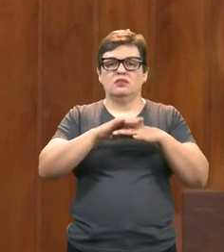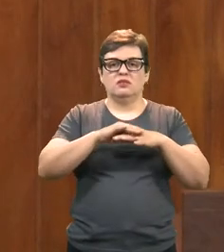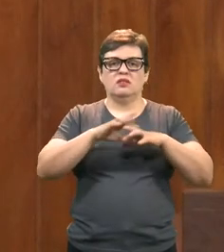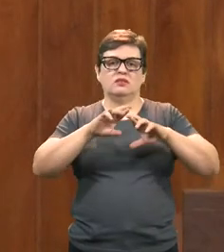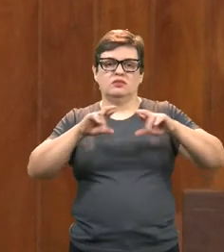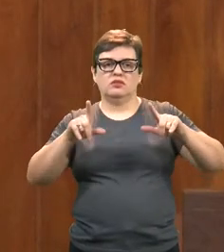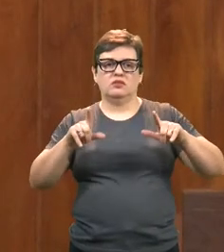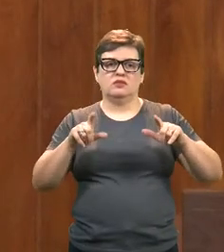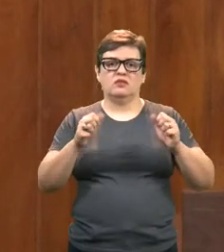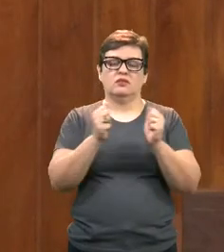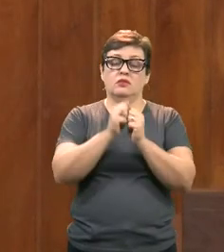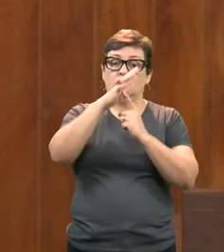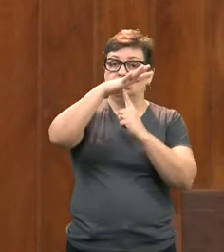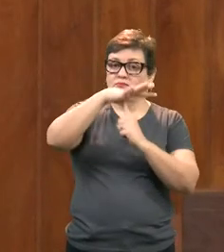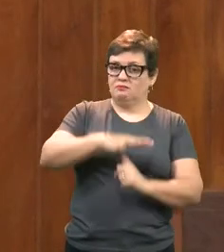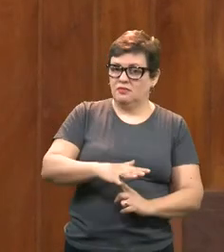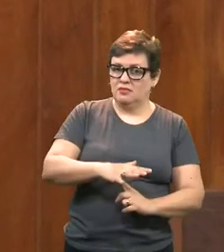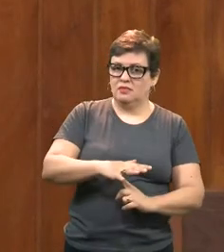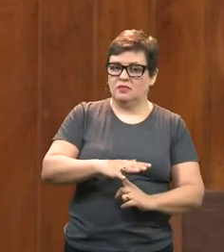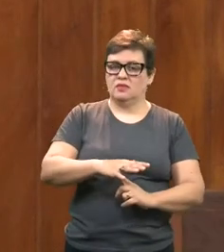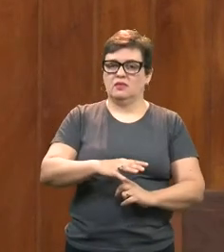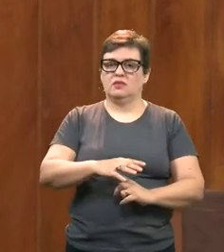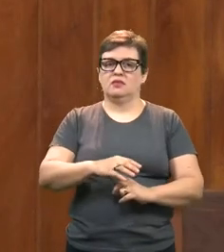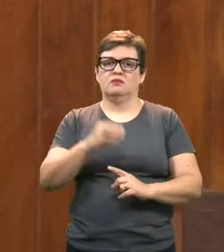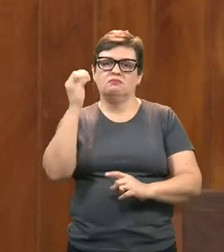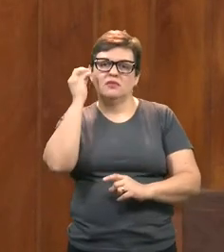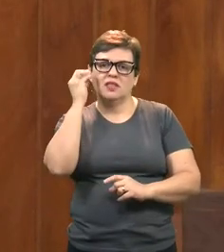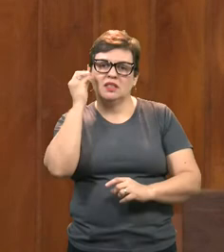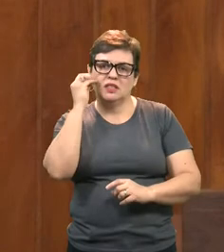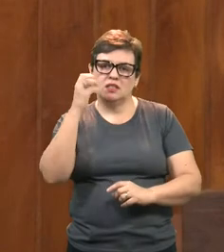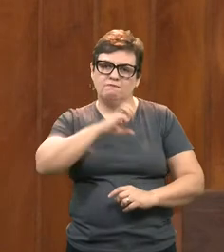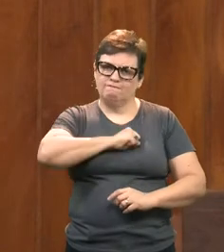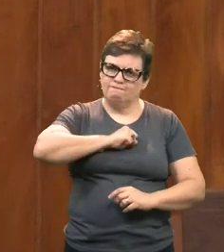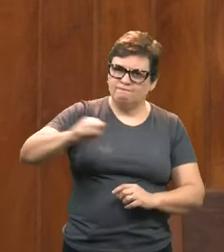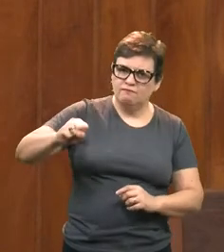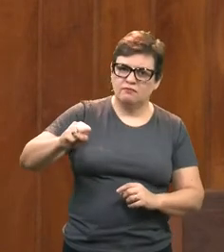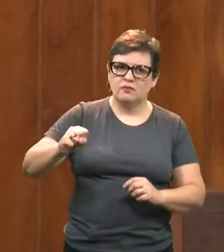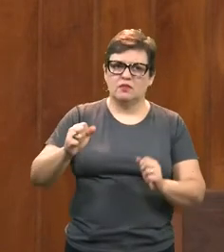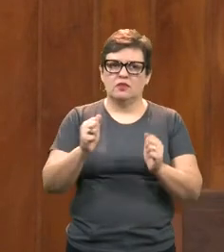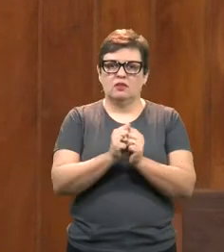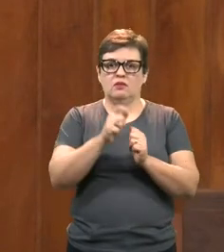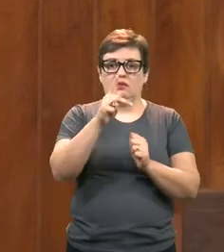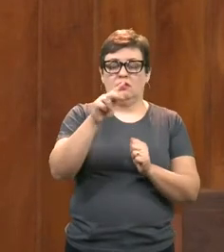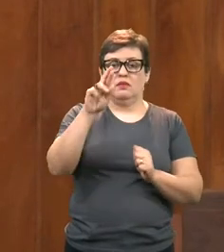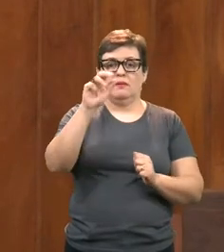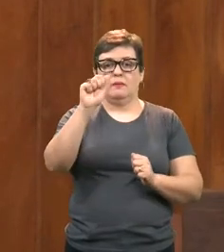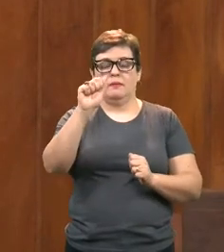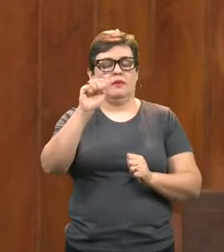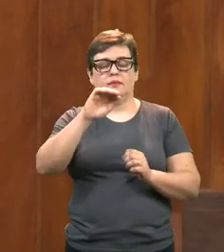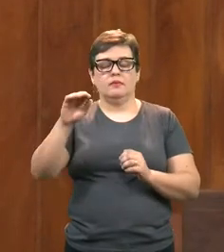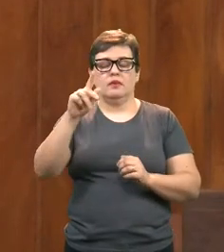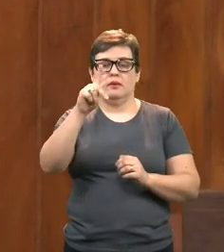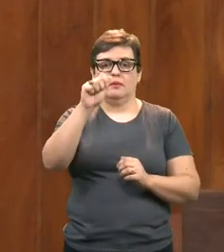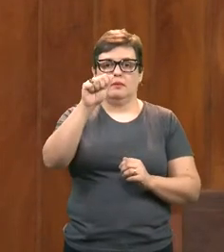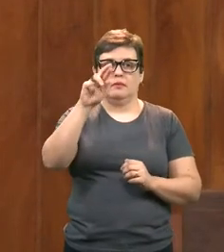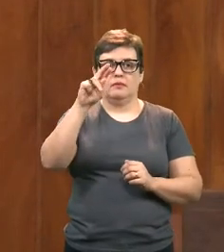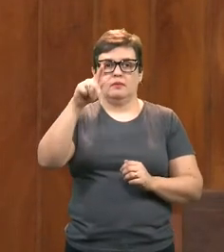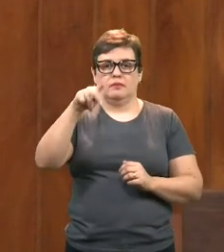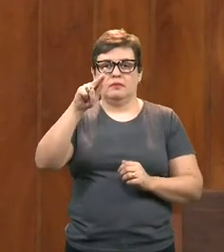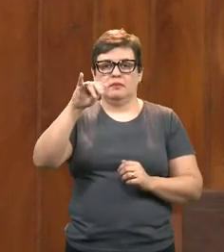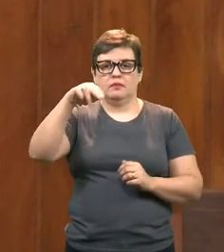com depressão e tentativa de suicídio, com Parkinson também, que é uma doença